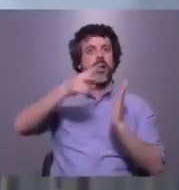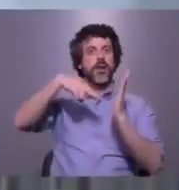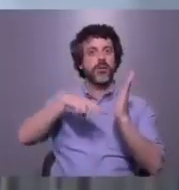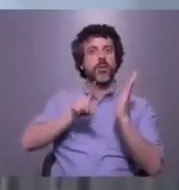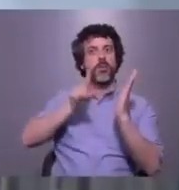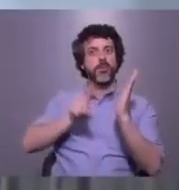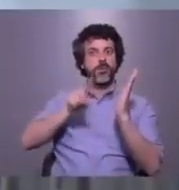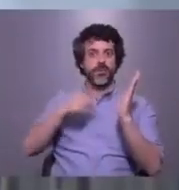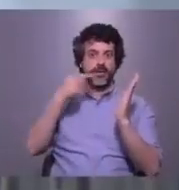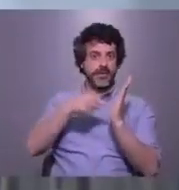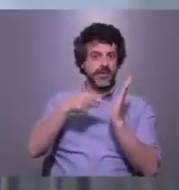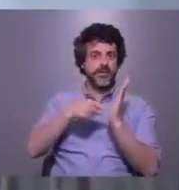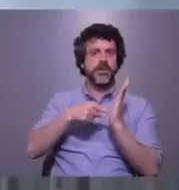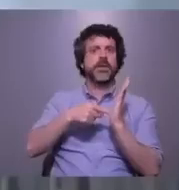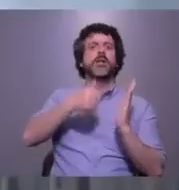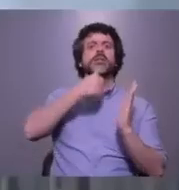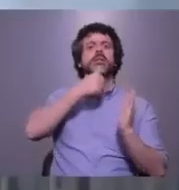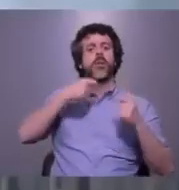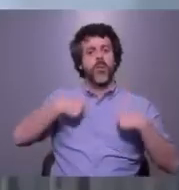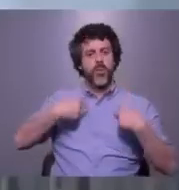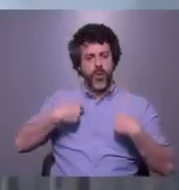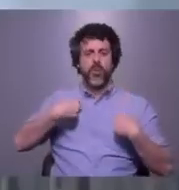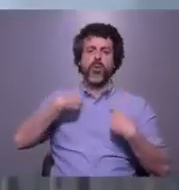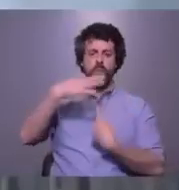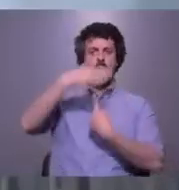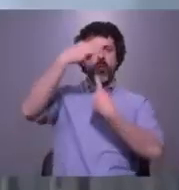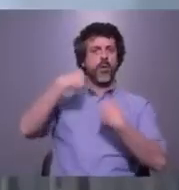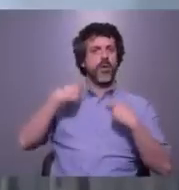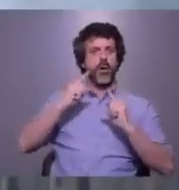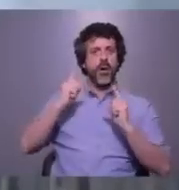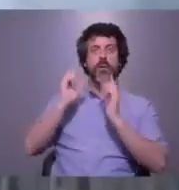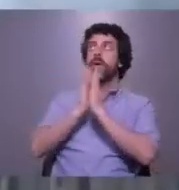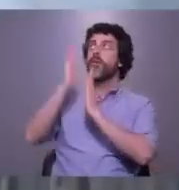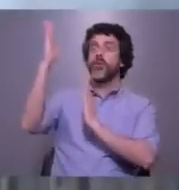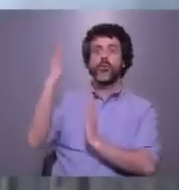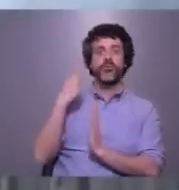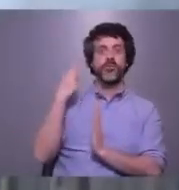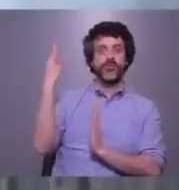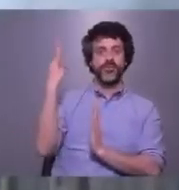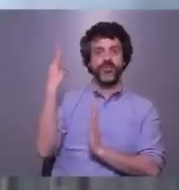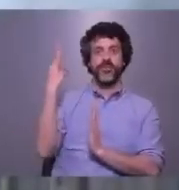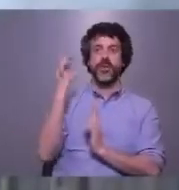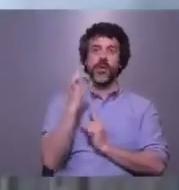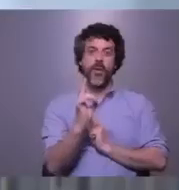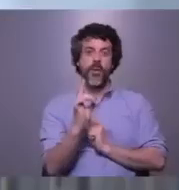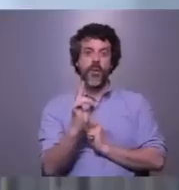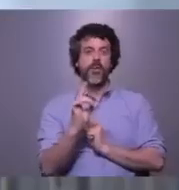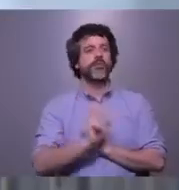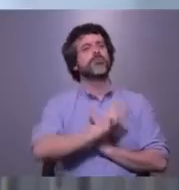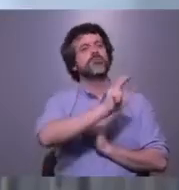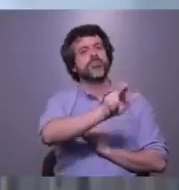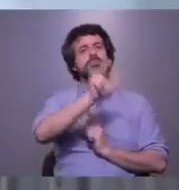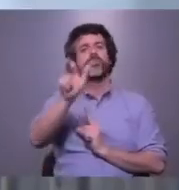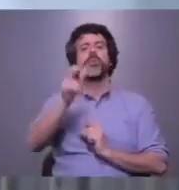decisão própria, mas porque foi chamado por Deus e foi por ele enviado a profetizar ao povo